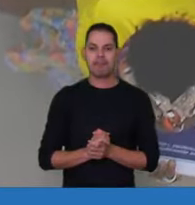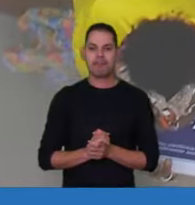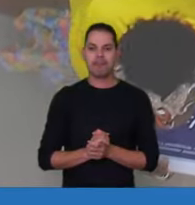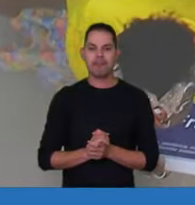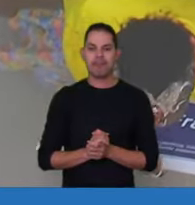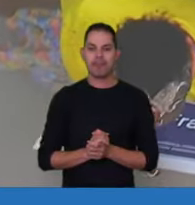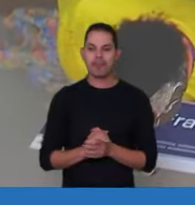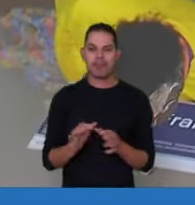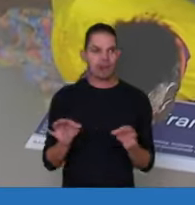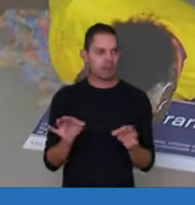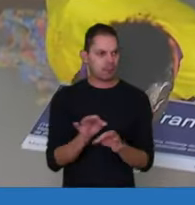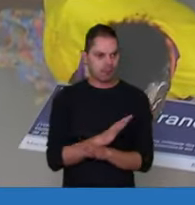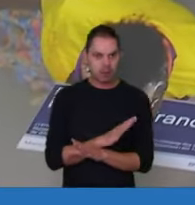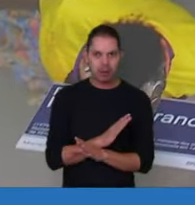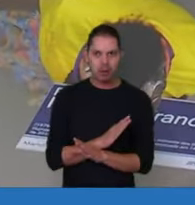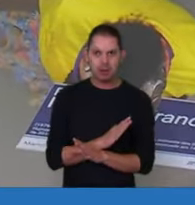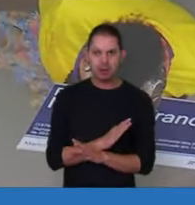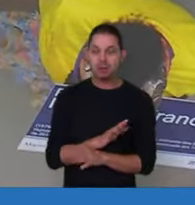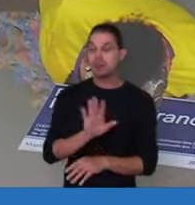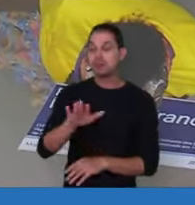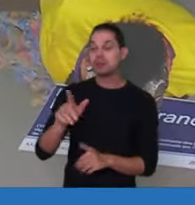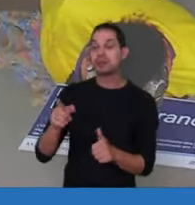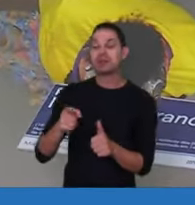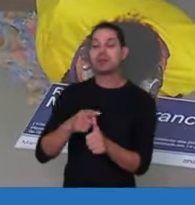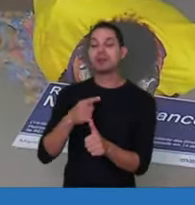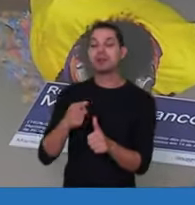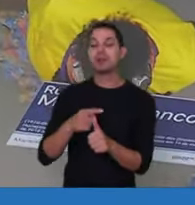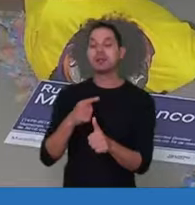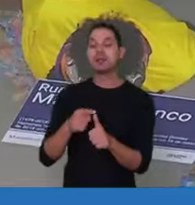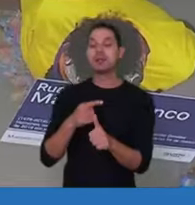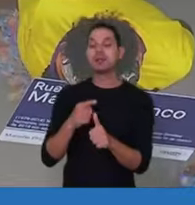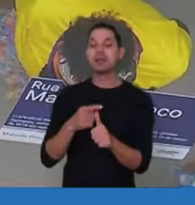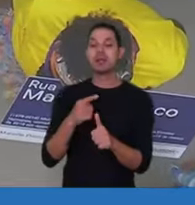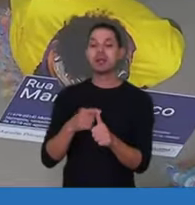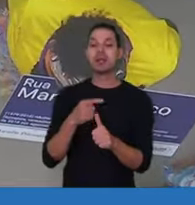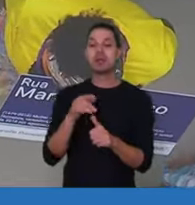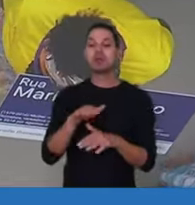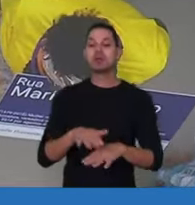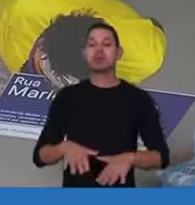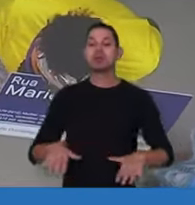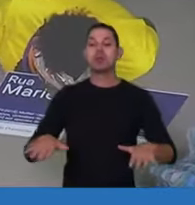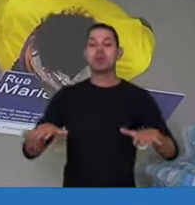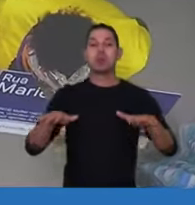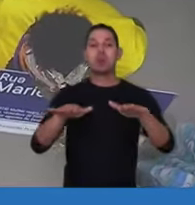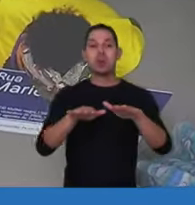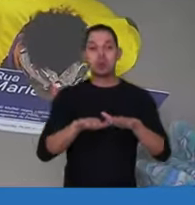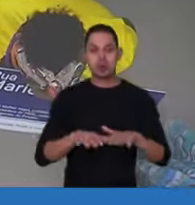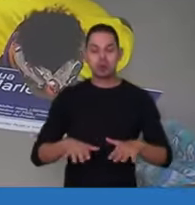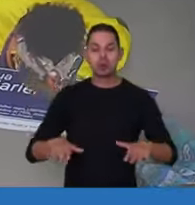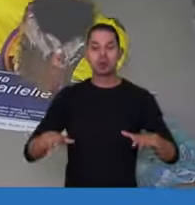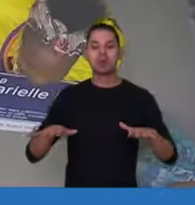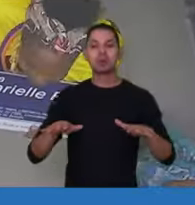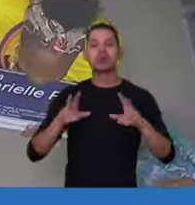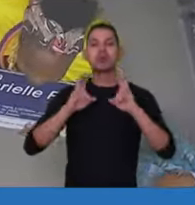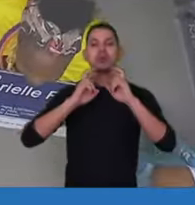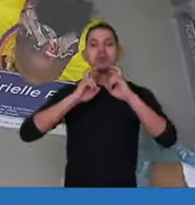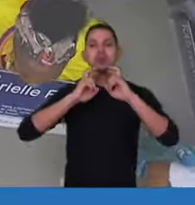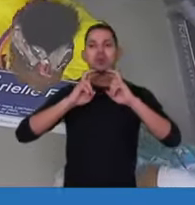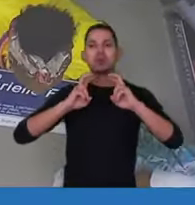Encerrou? Podemos... Gente, primeiro vamos fazer uma mística para que todo mundo pegue, e é com